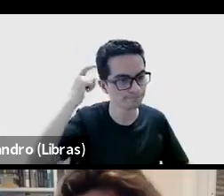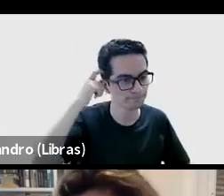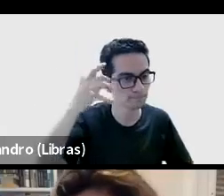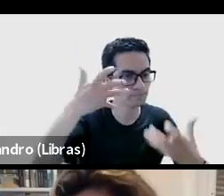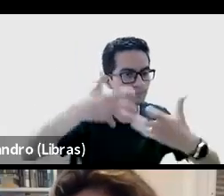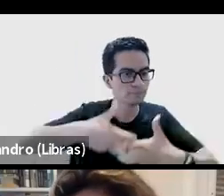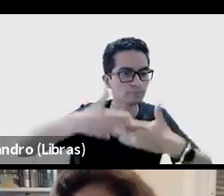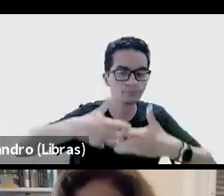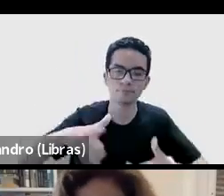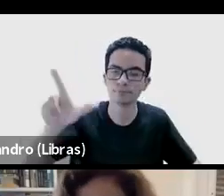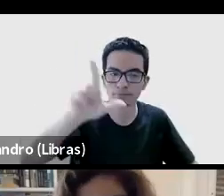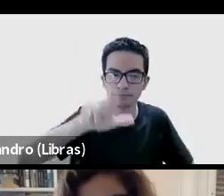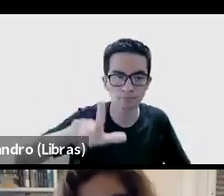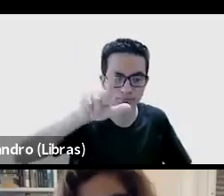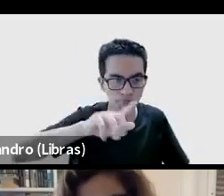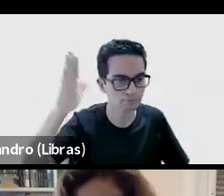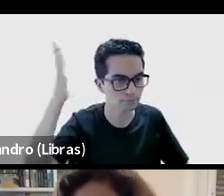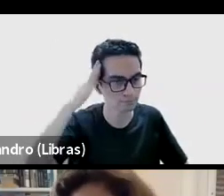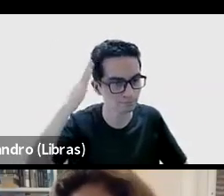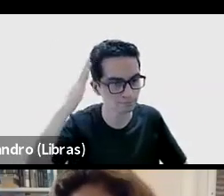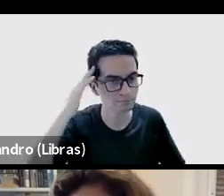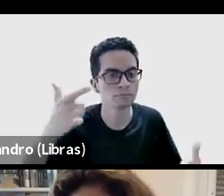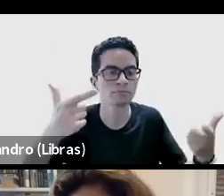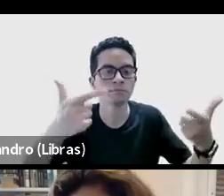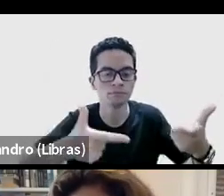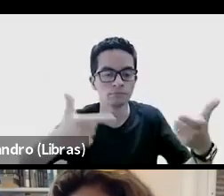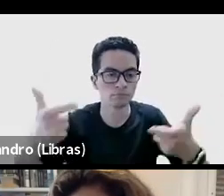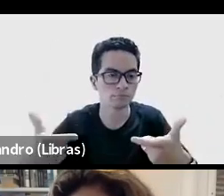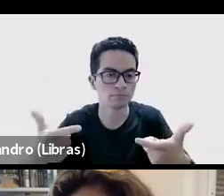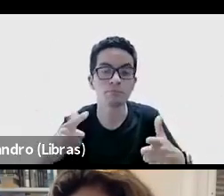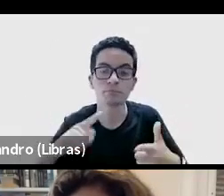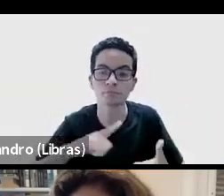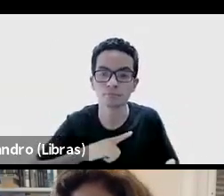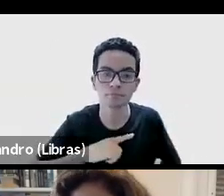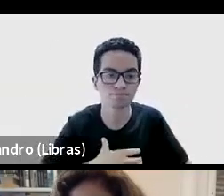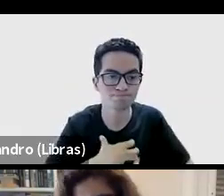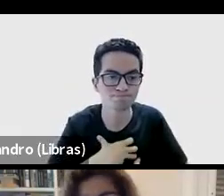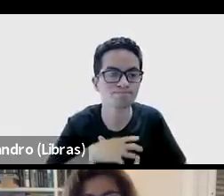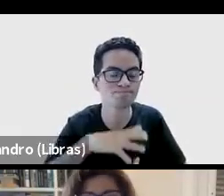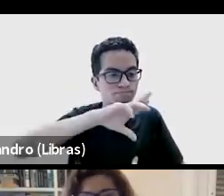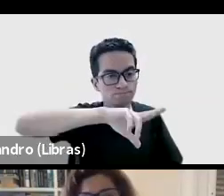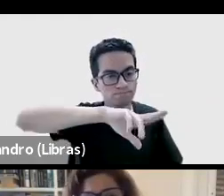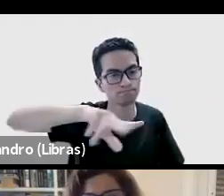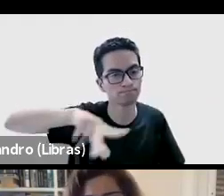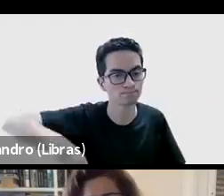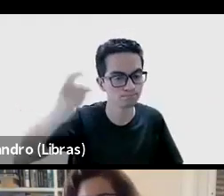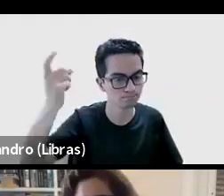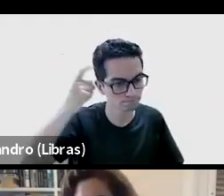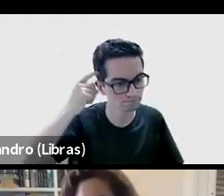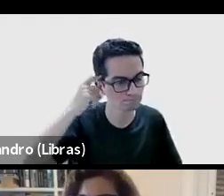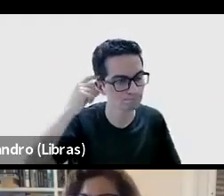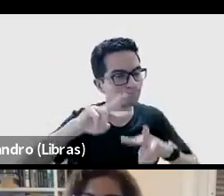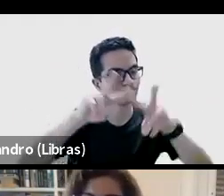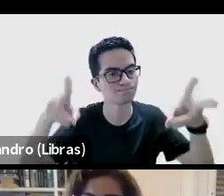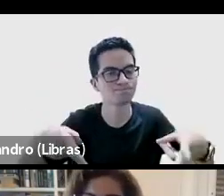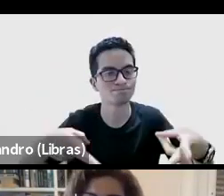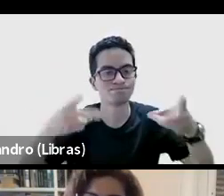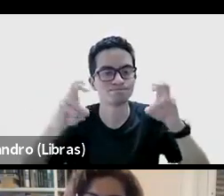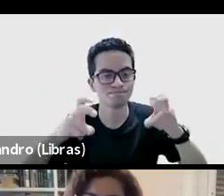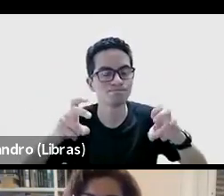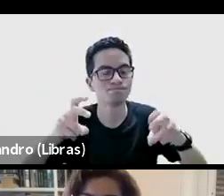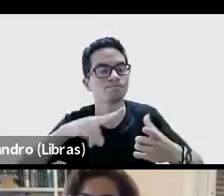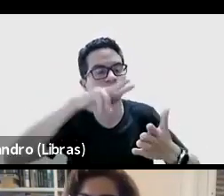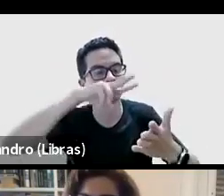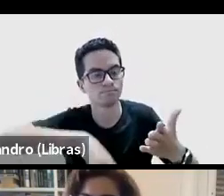foi abrindo espaço, né, para que esses outros modos de pensar fossem ganhando visibilidade, né? E aí a gente começa a